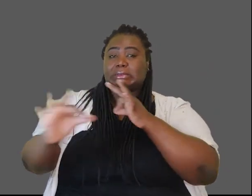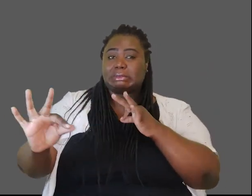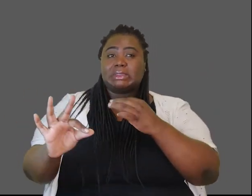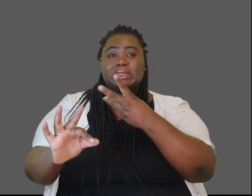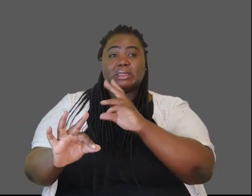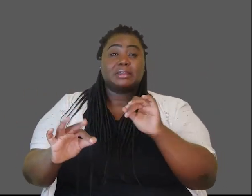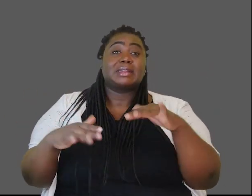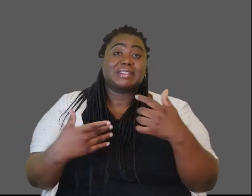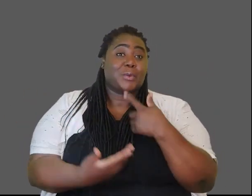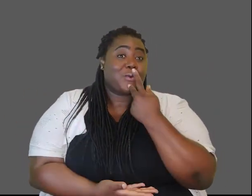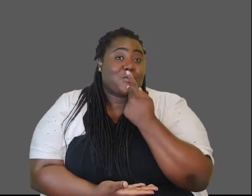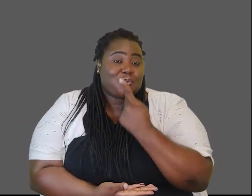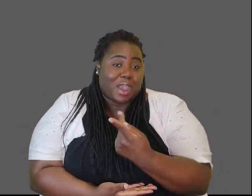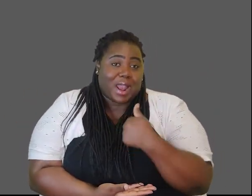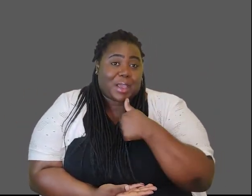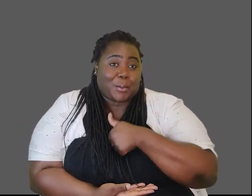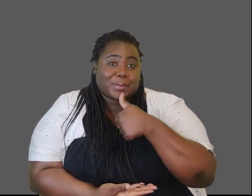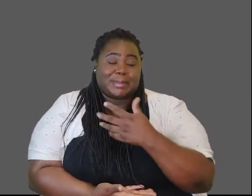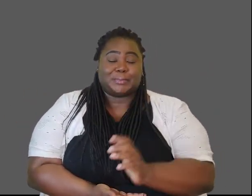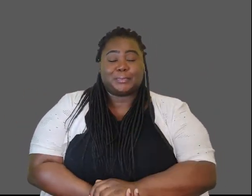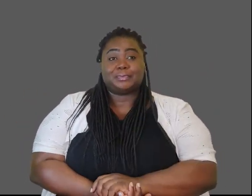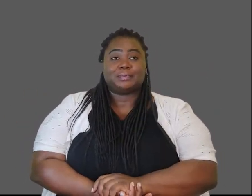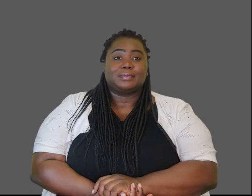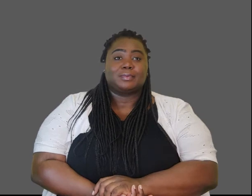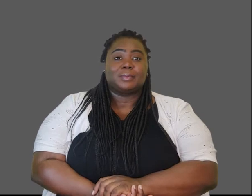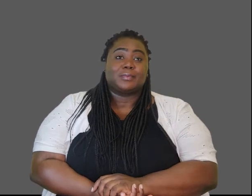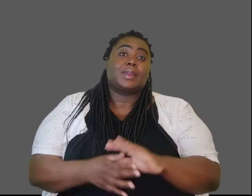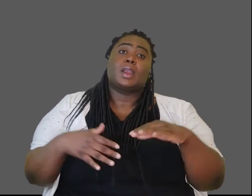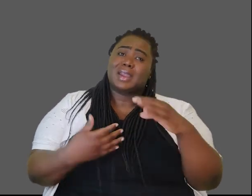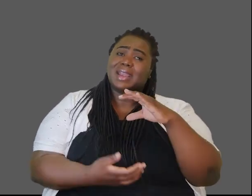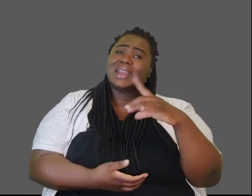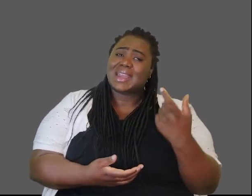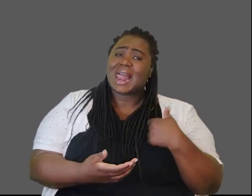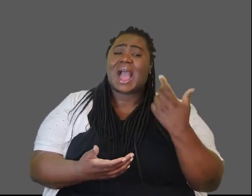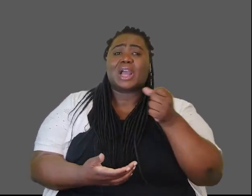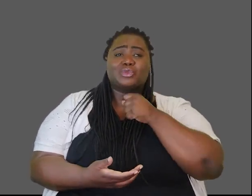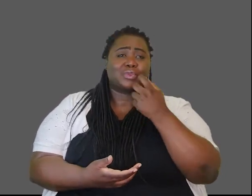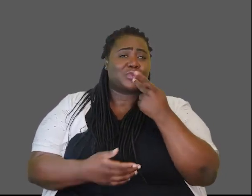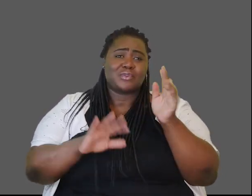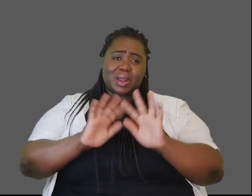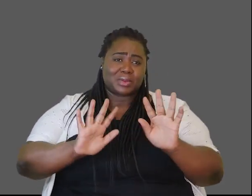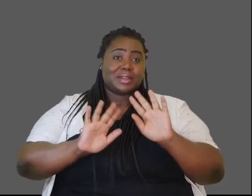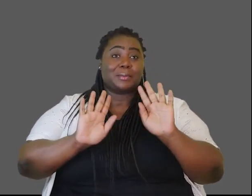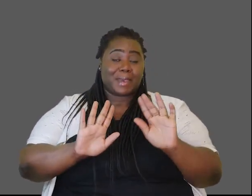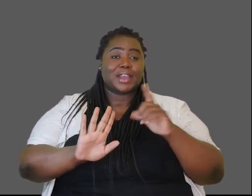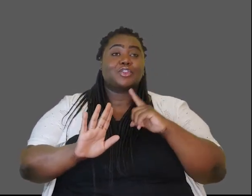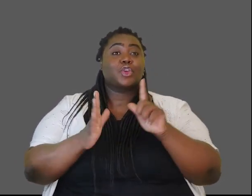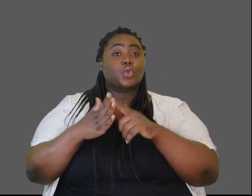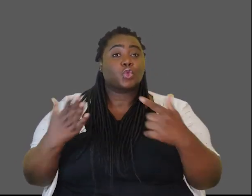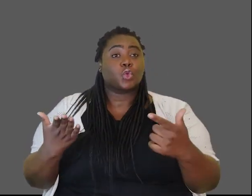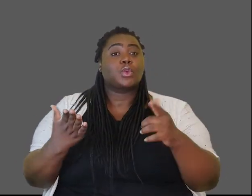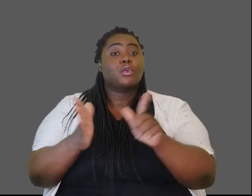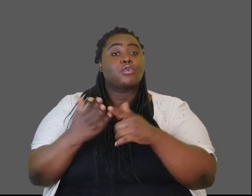Então essa notícia aí é o furo que eu dei no Repórter S. E isso, lógico, os jornais da rede não falaram nada, mas na época tinha um jornal aqui